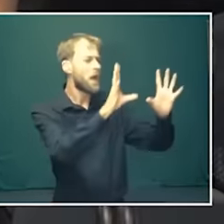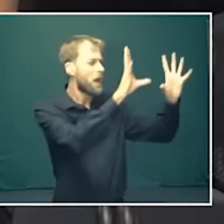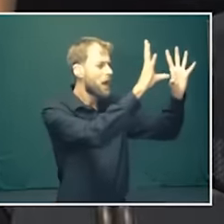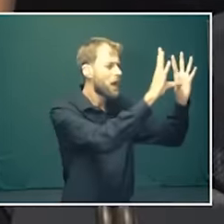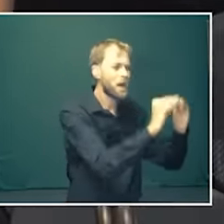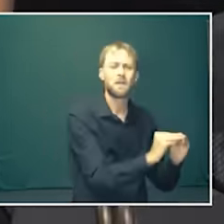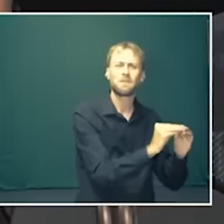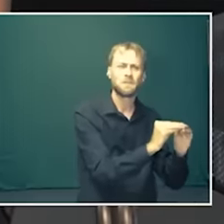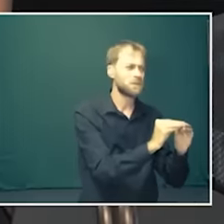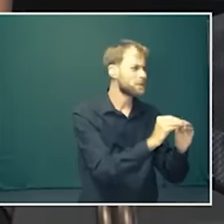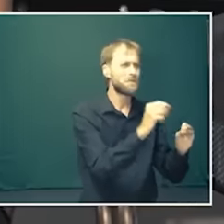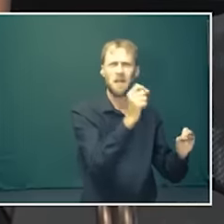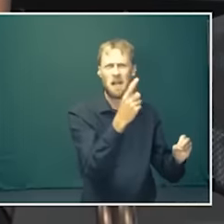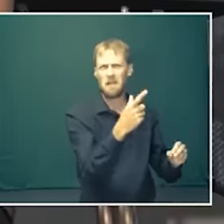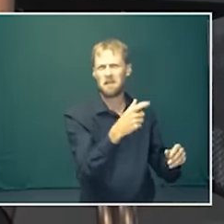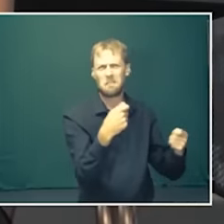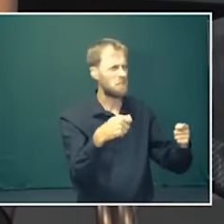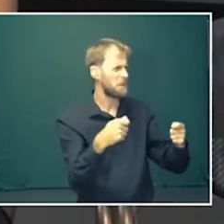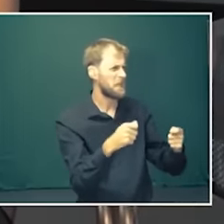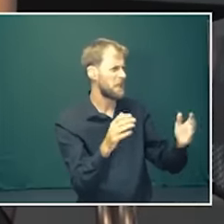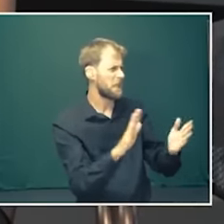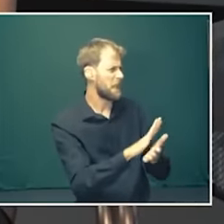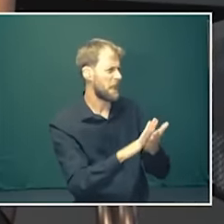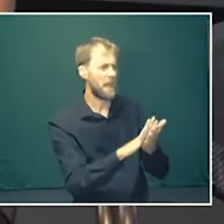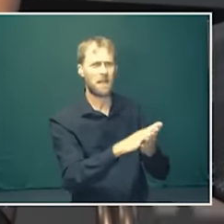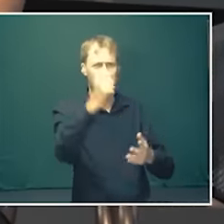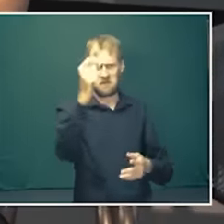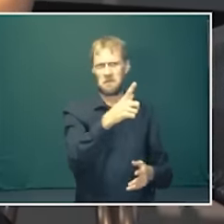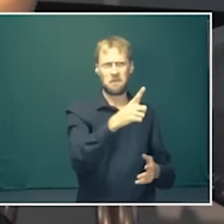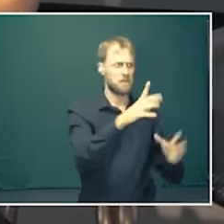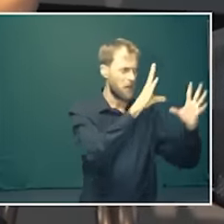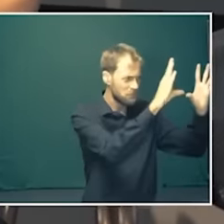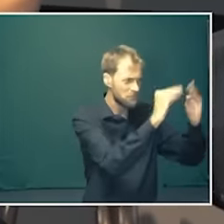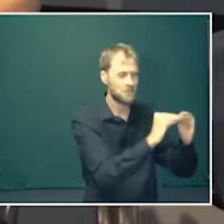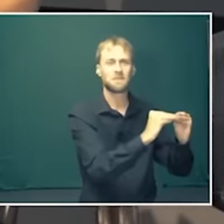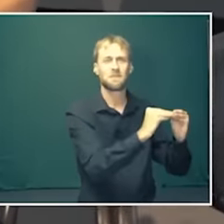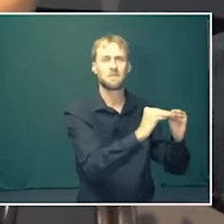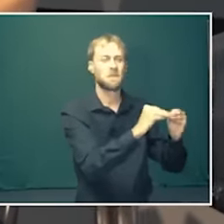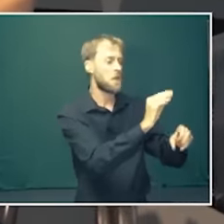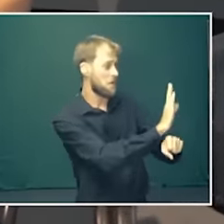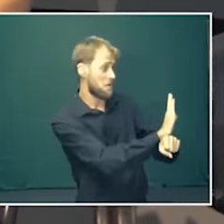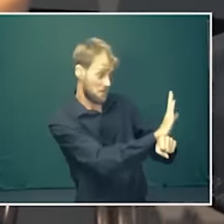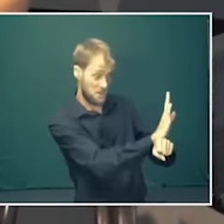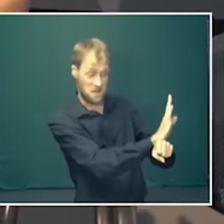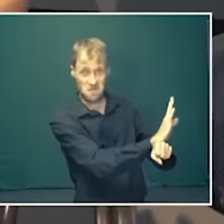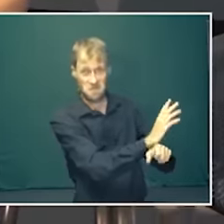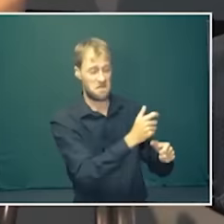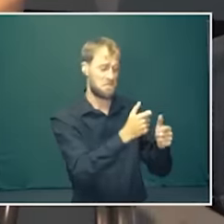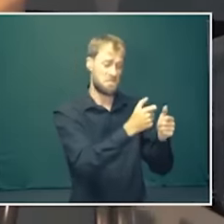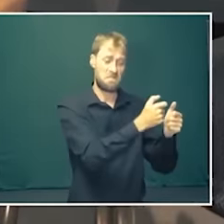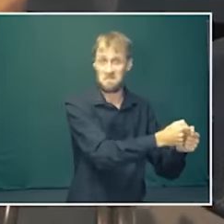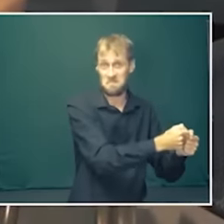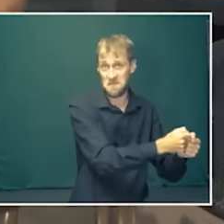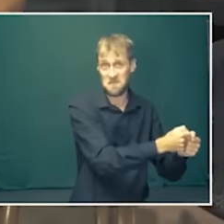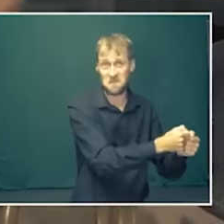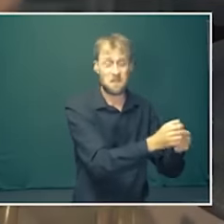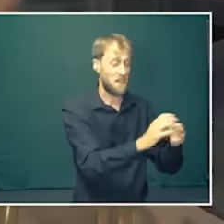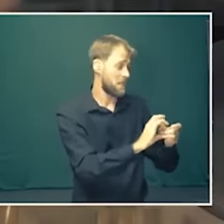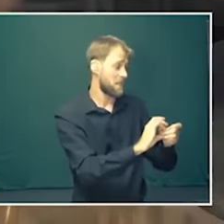Desliga esse abajur, que o show não precisa de luz. A ação romance, suspense, a